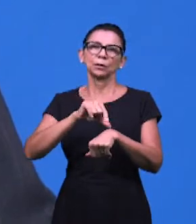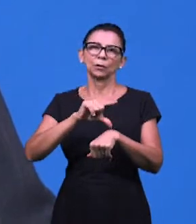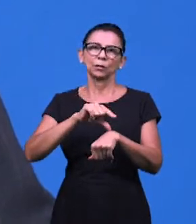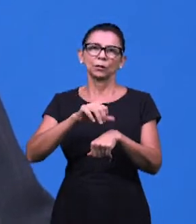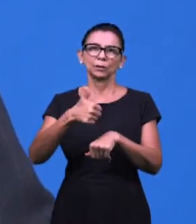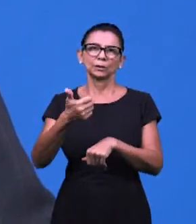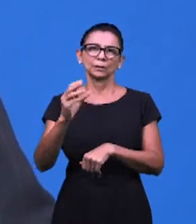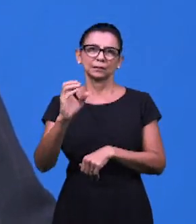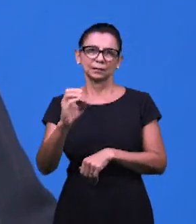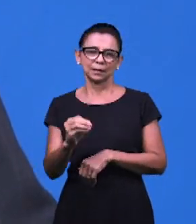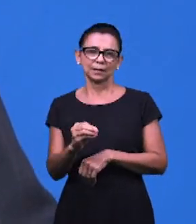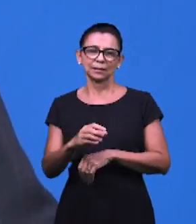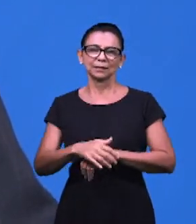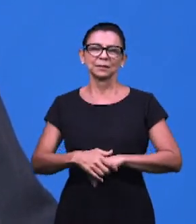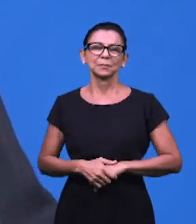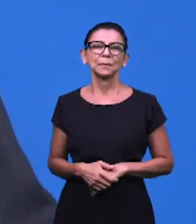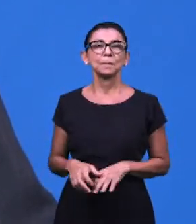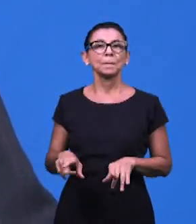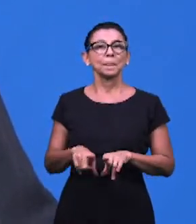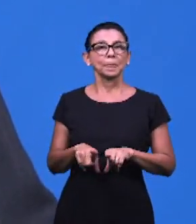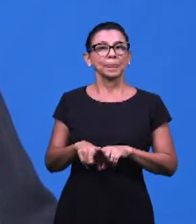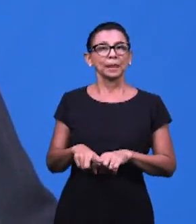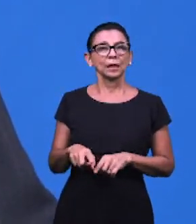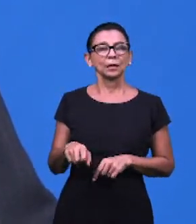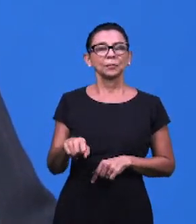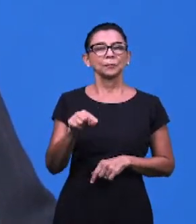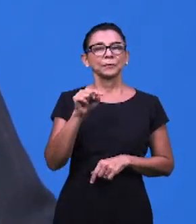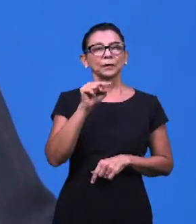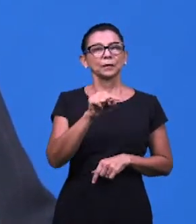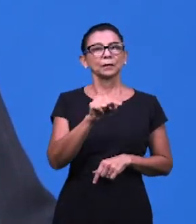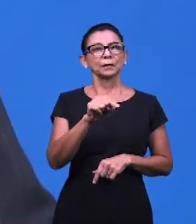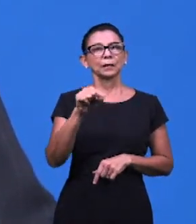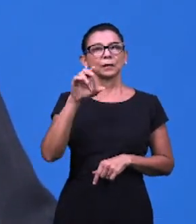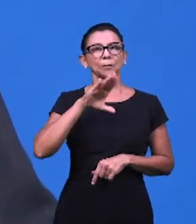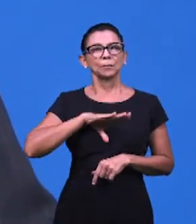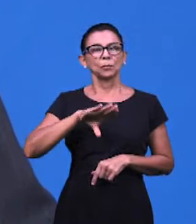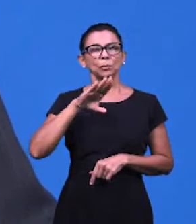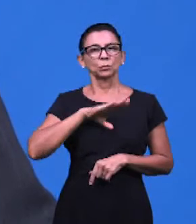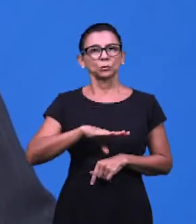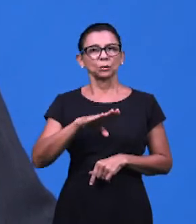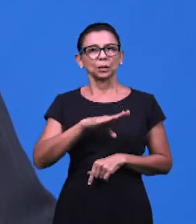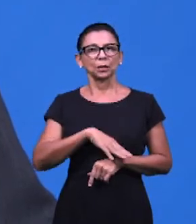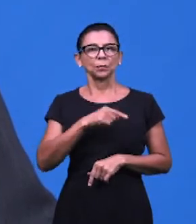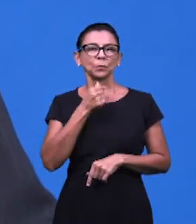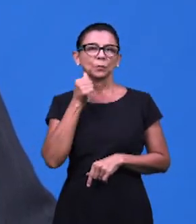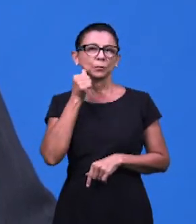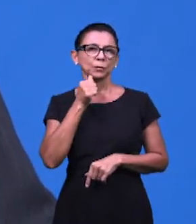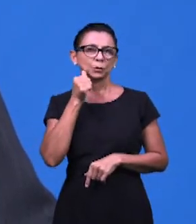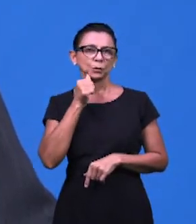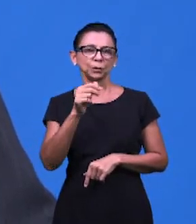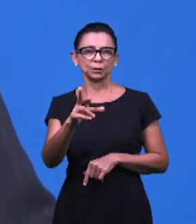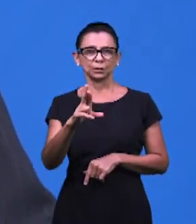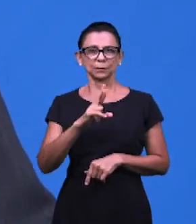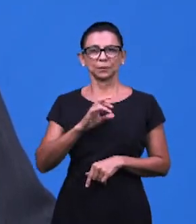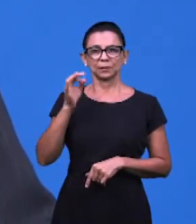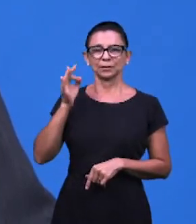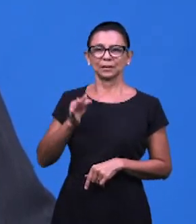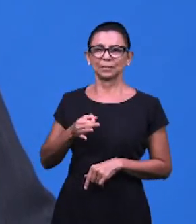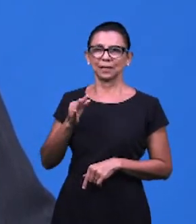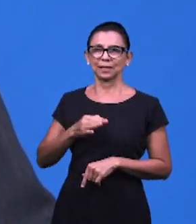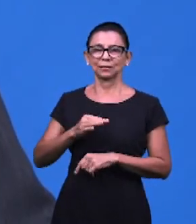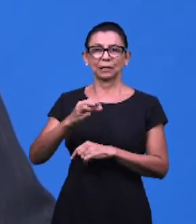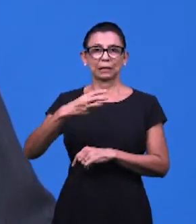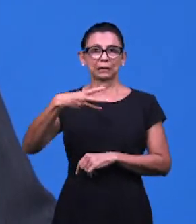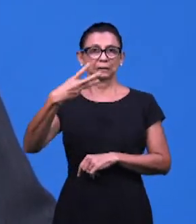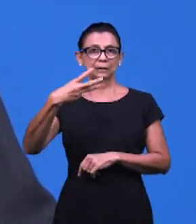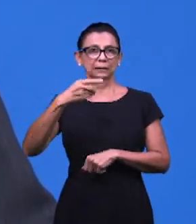bem respondido pela Emanuela lá de Portugal, ali balbuciando algumas palavras, mas ela respondeu corretamente